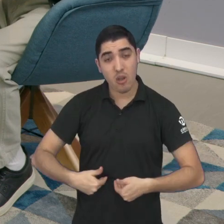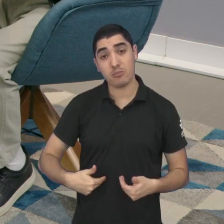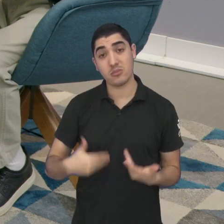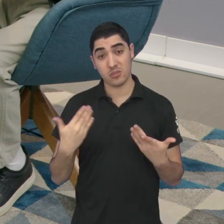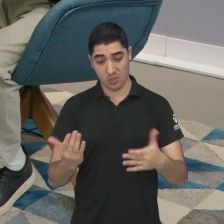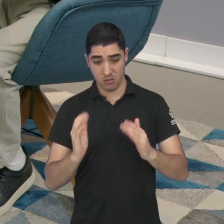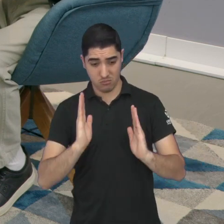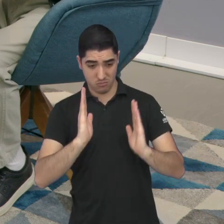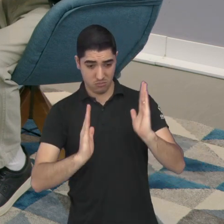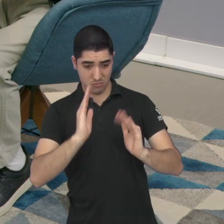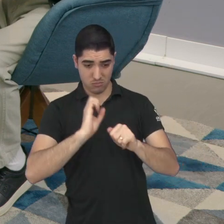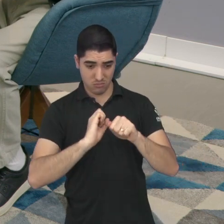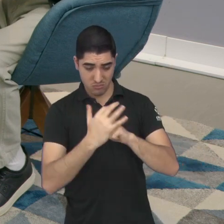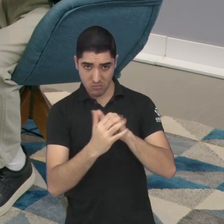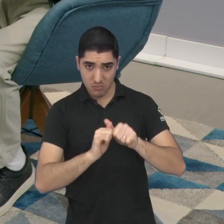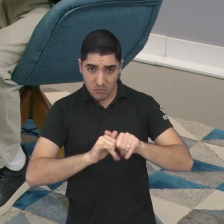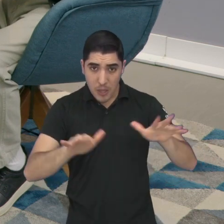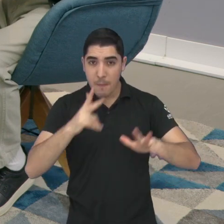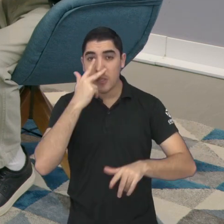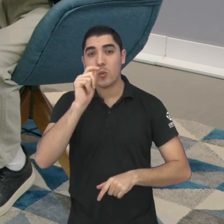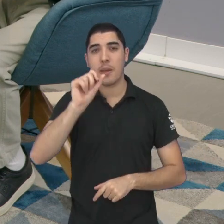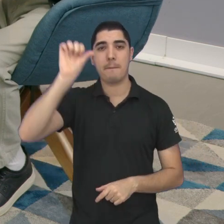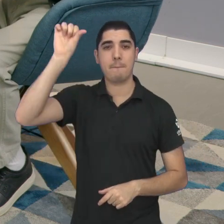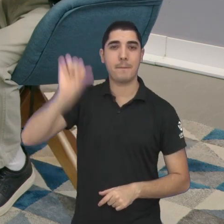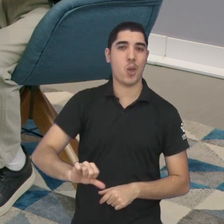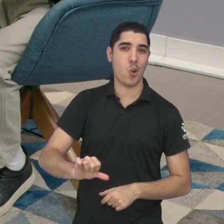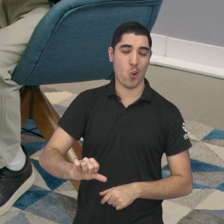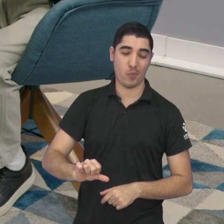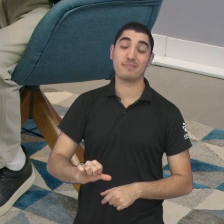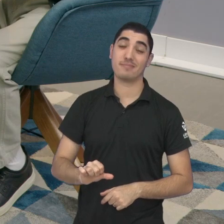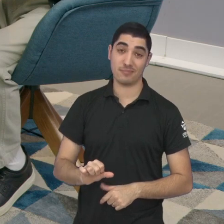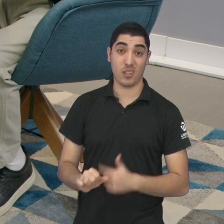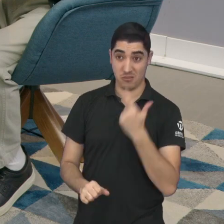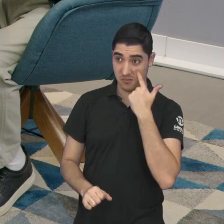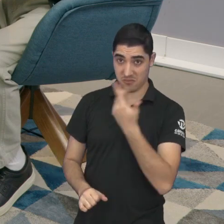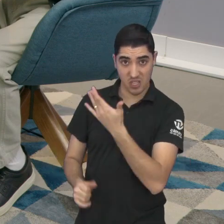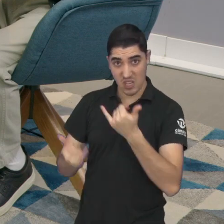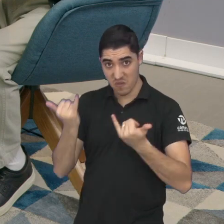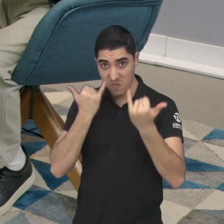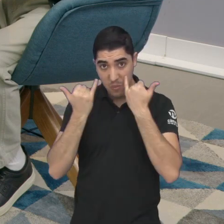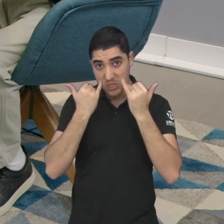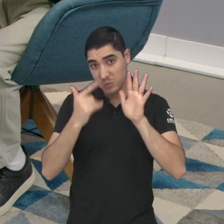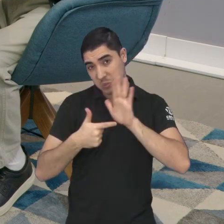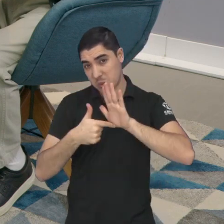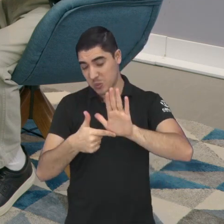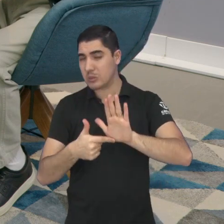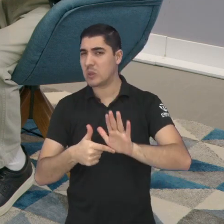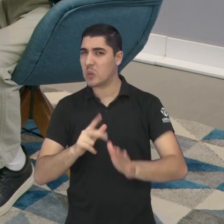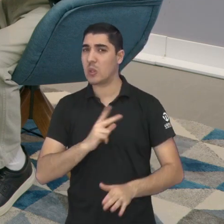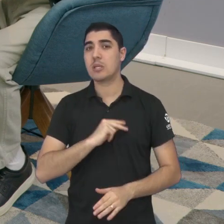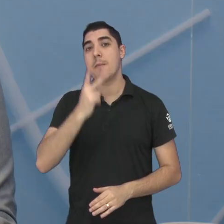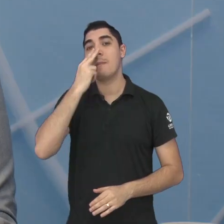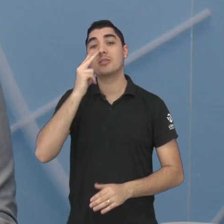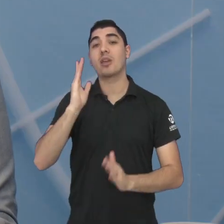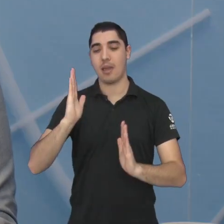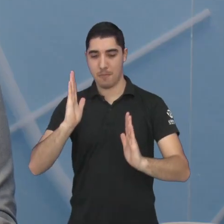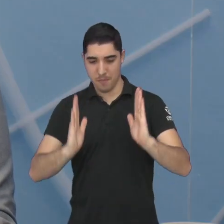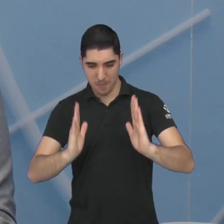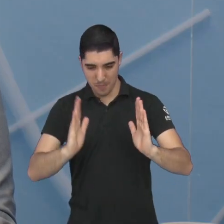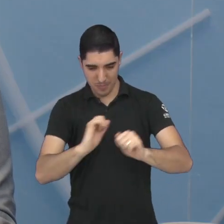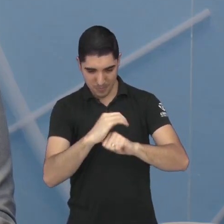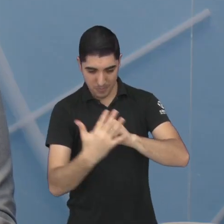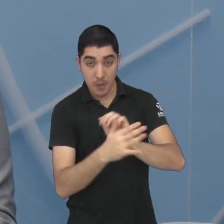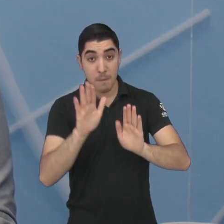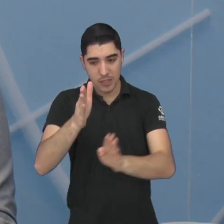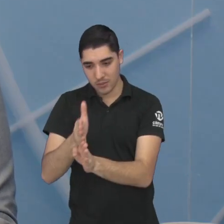serviu, piorou a situação, mas como a gente viu nos dados, é muito antes da pandemia, né? Sim. A fome está muito ligada a essa